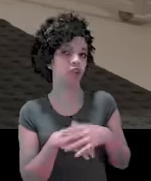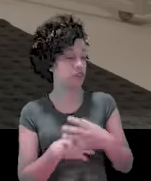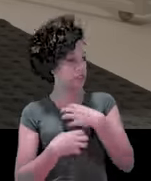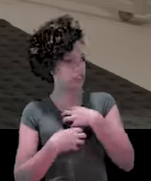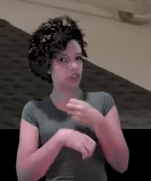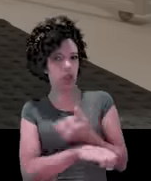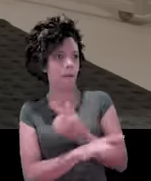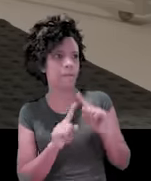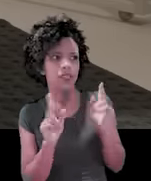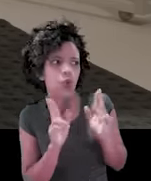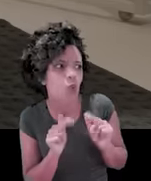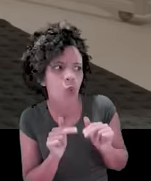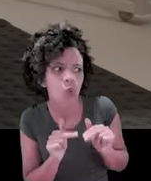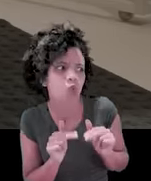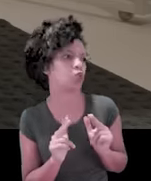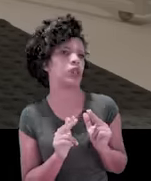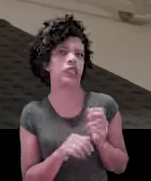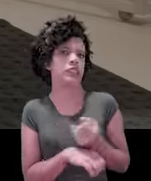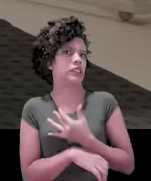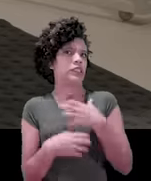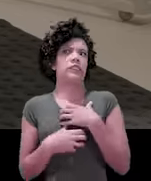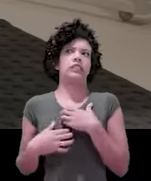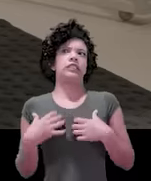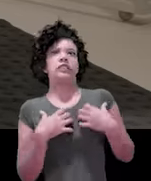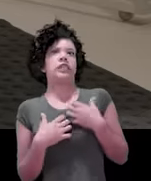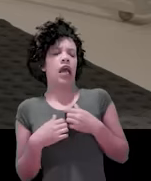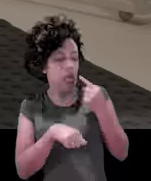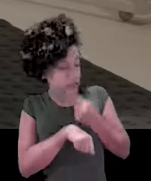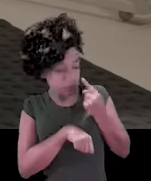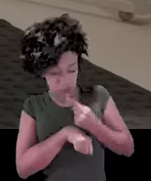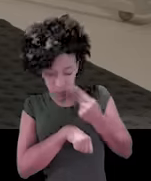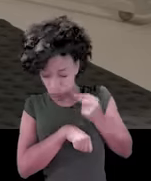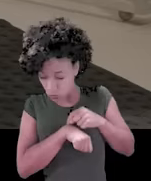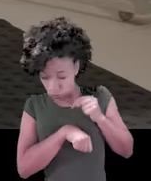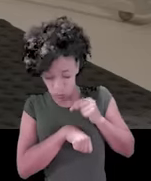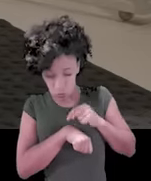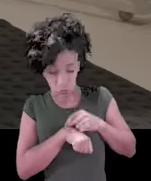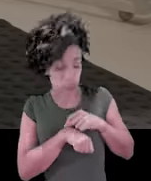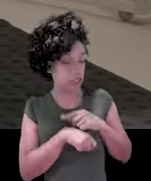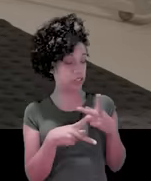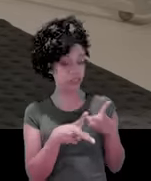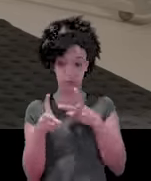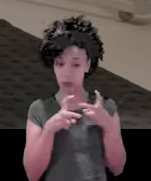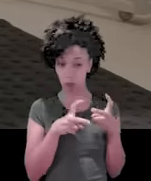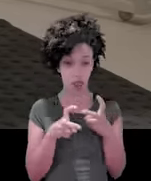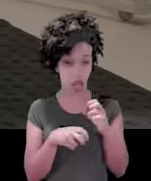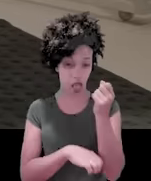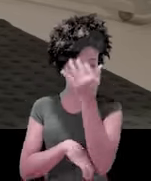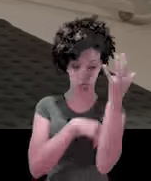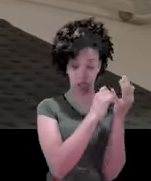sentir a adrenalina mas eu nunca senti atraída como se naquele dia aqueles minutos a sensação de você ver